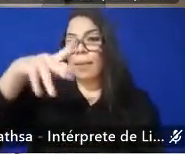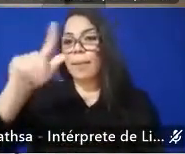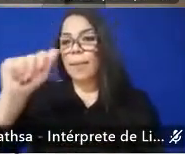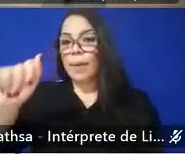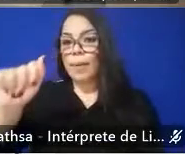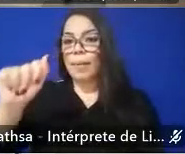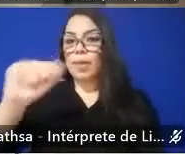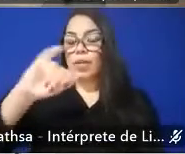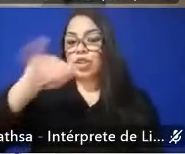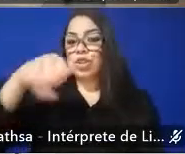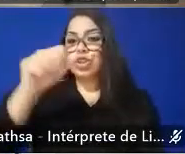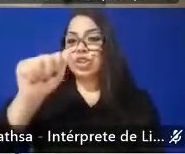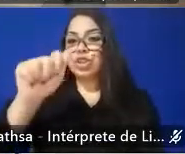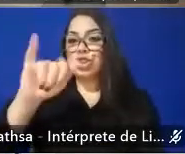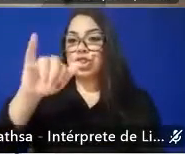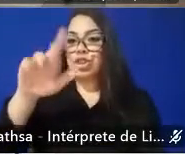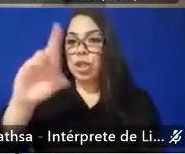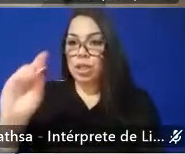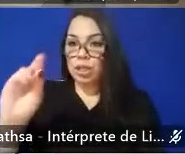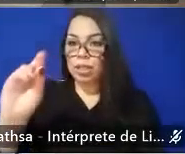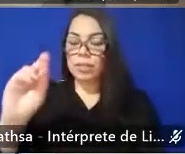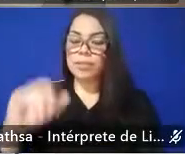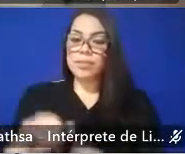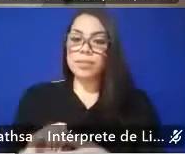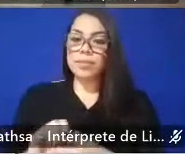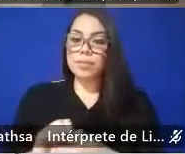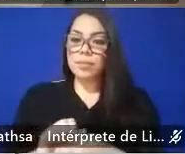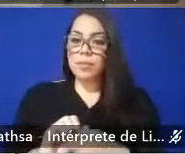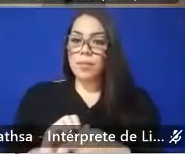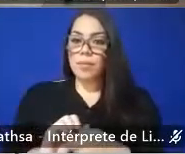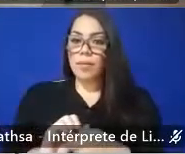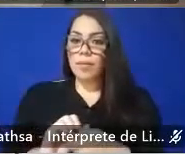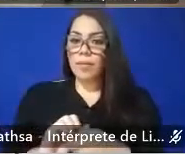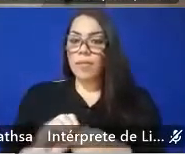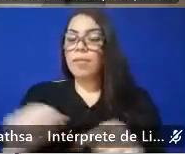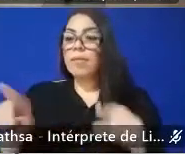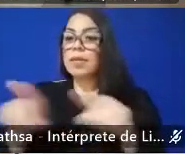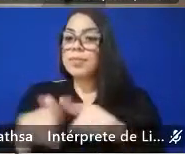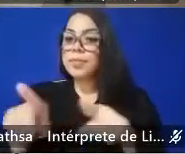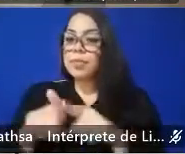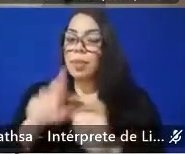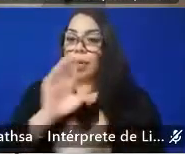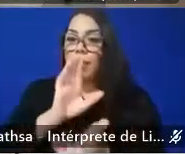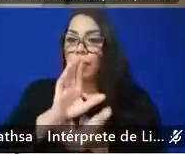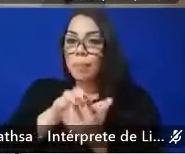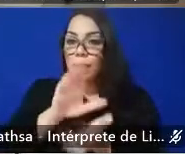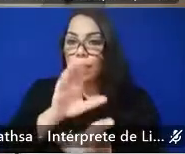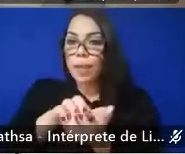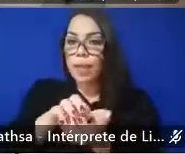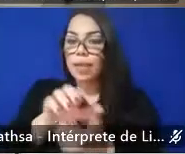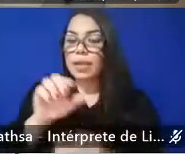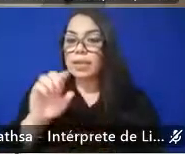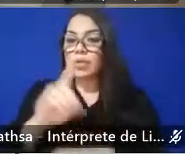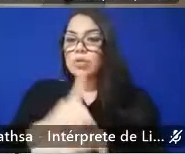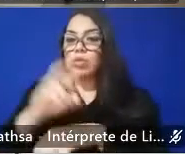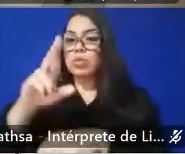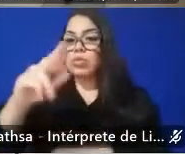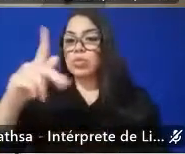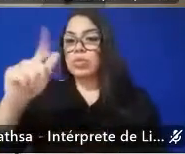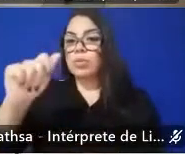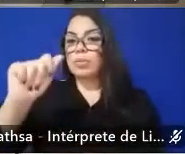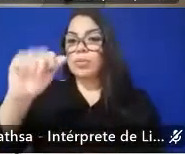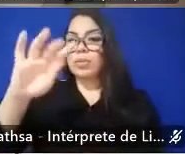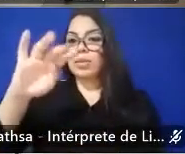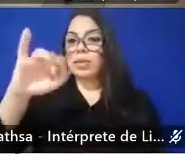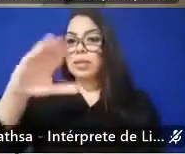Quintas o e do estado de Pernambuco a Doutora Patrícia Carneiro Tavares